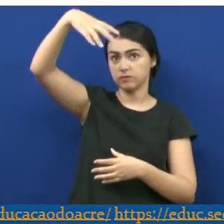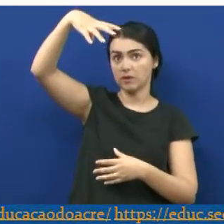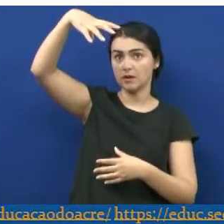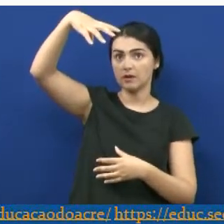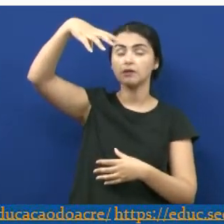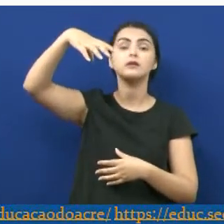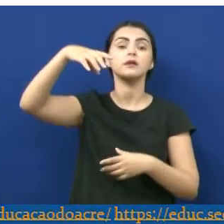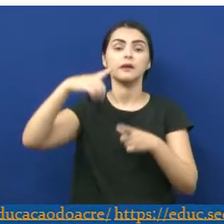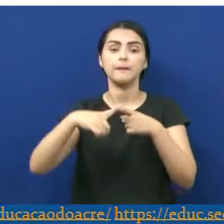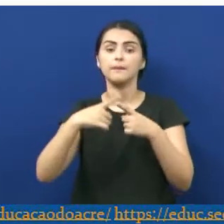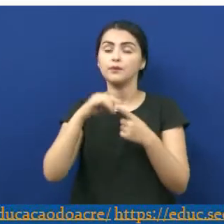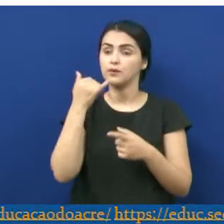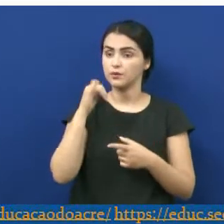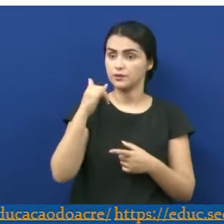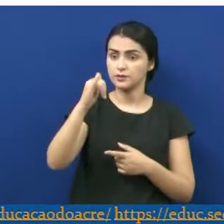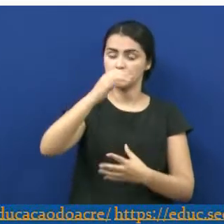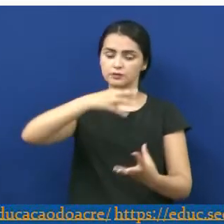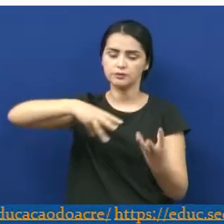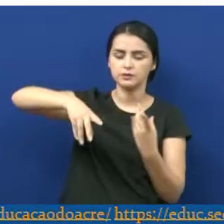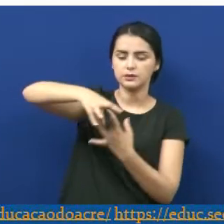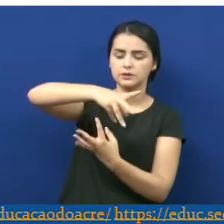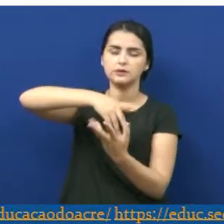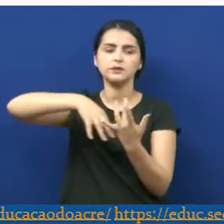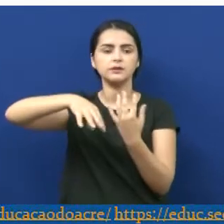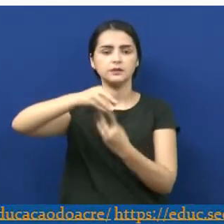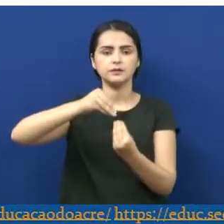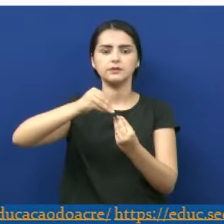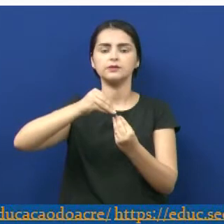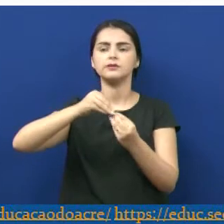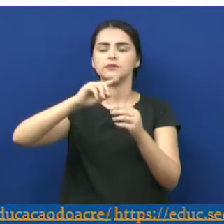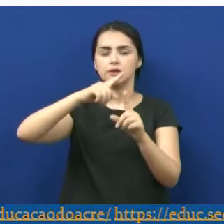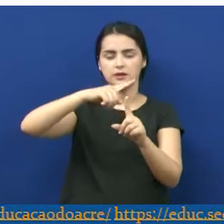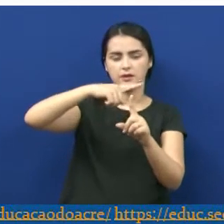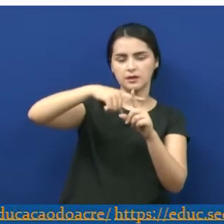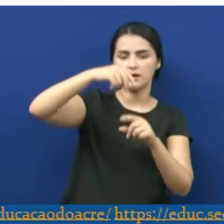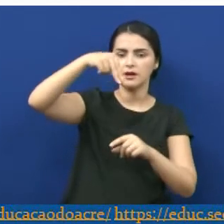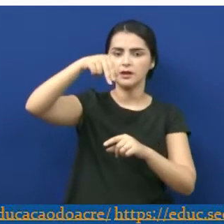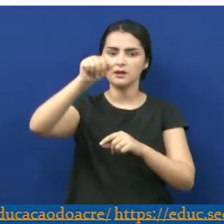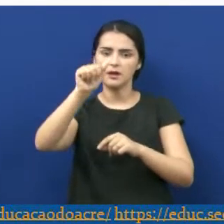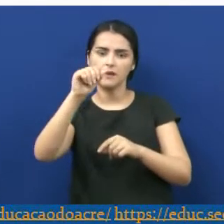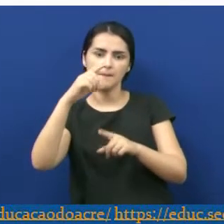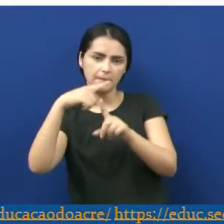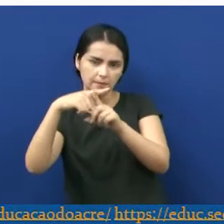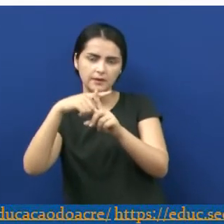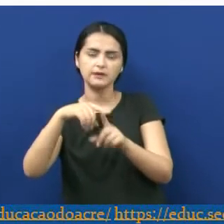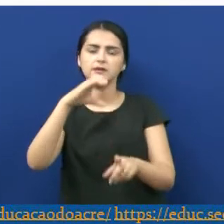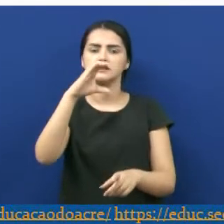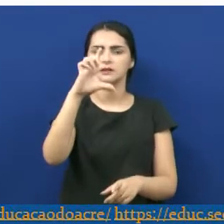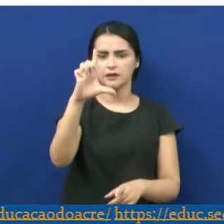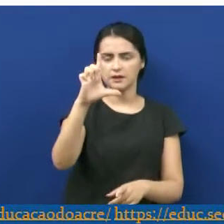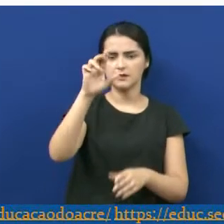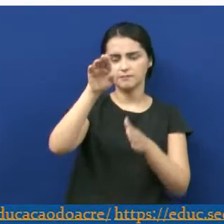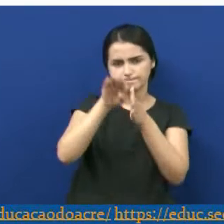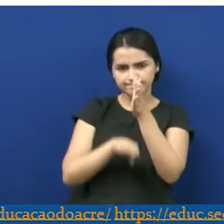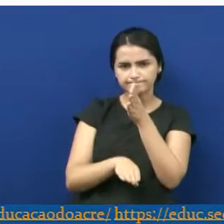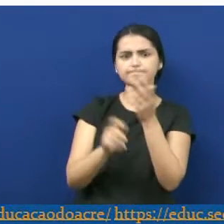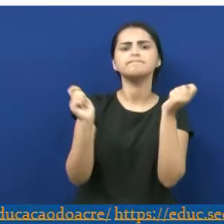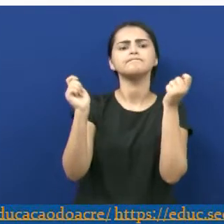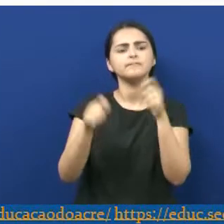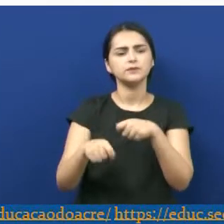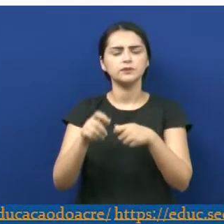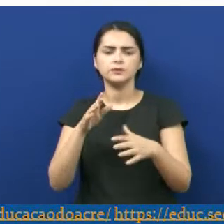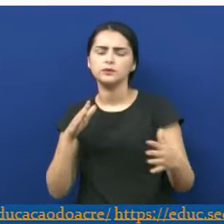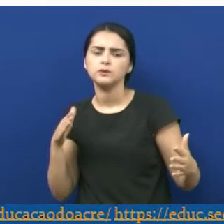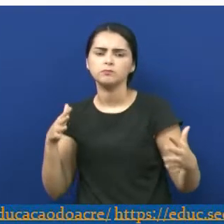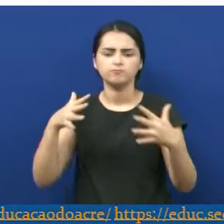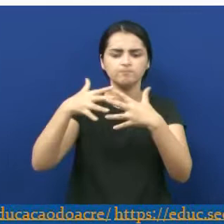íons produzidos ali na dissociação iônica, Na+, Cl-, eles vão poder conduzir a corrente